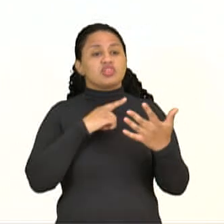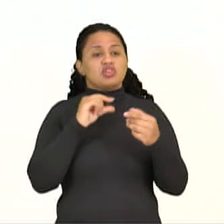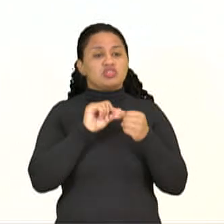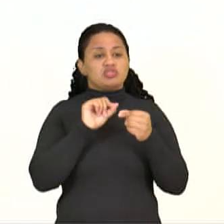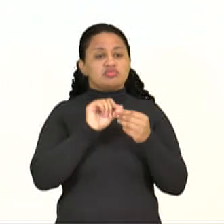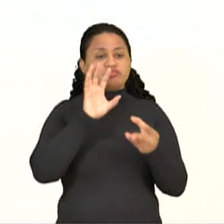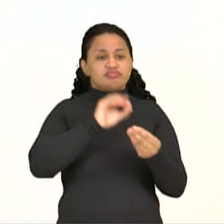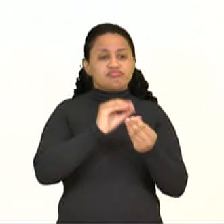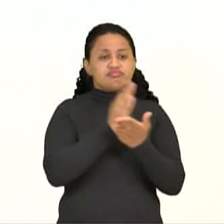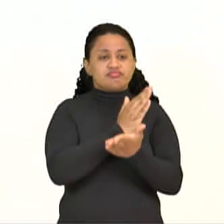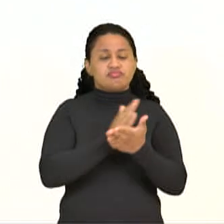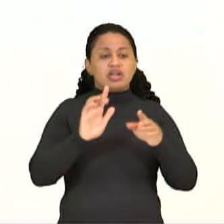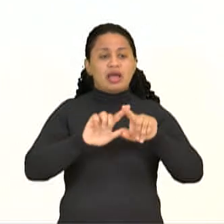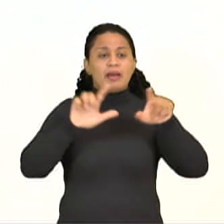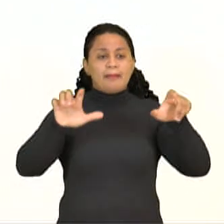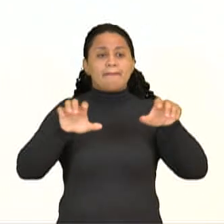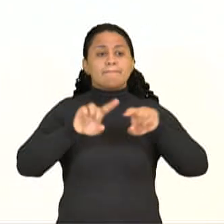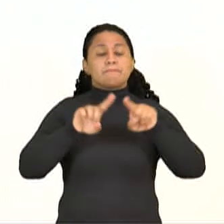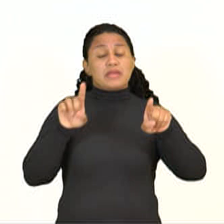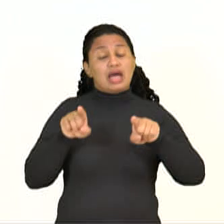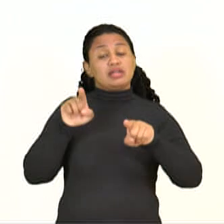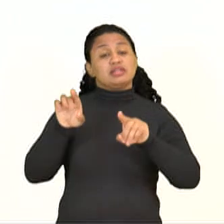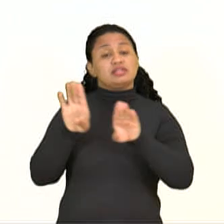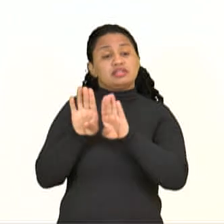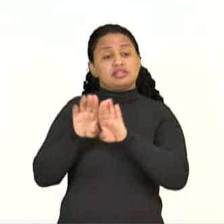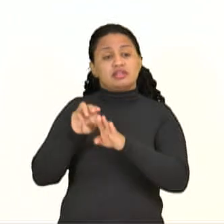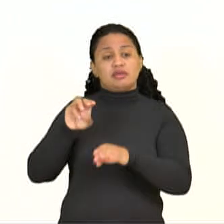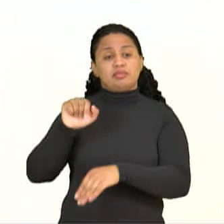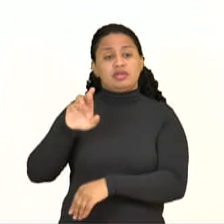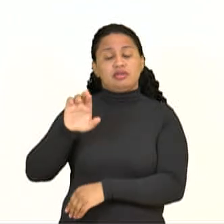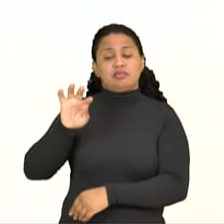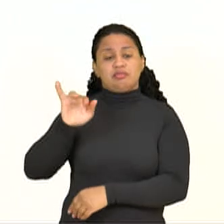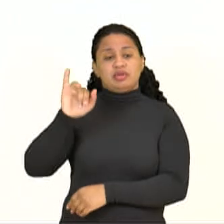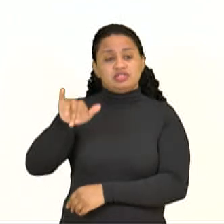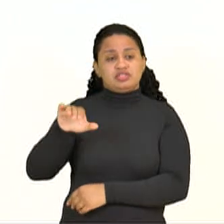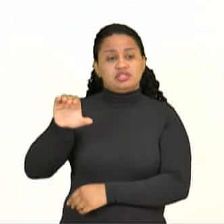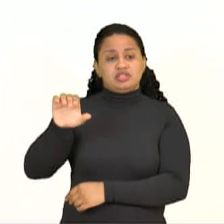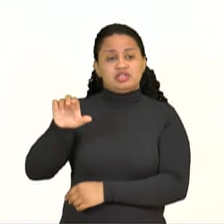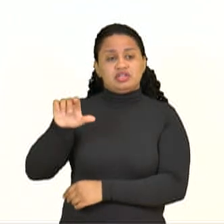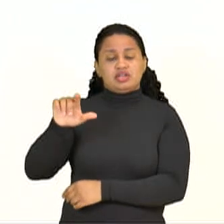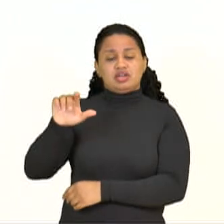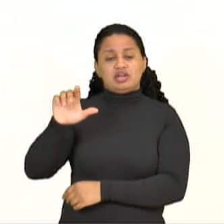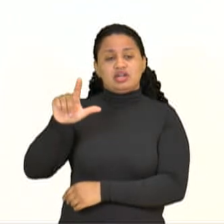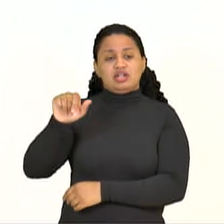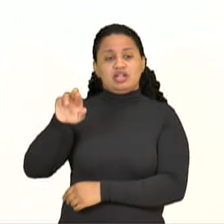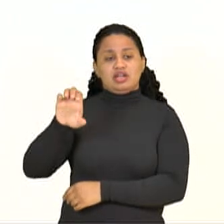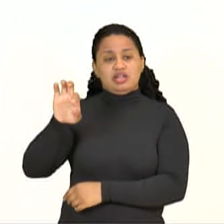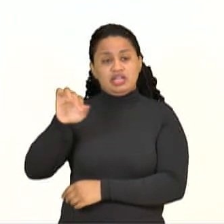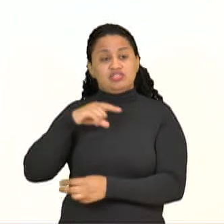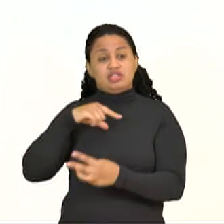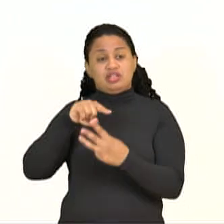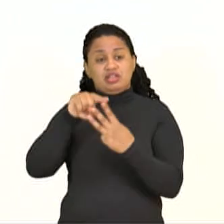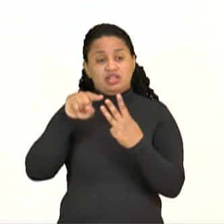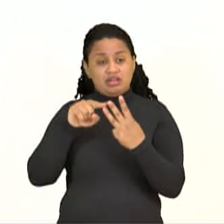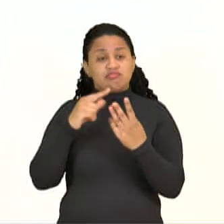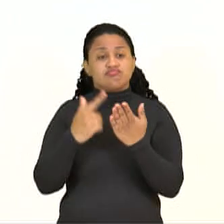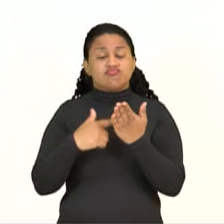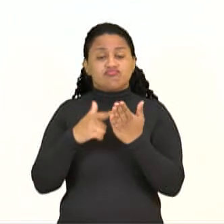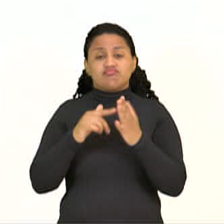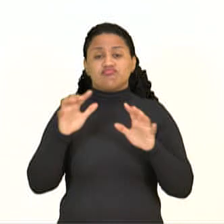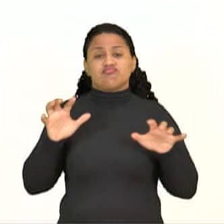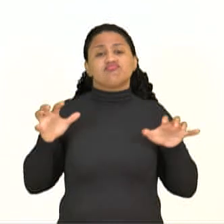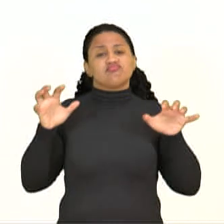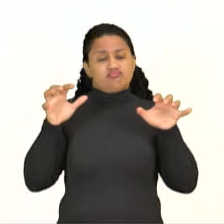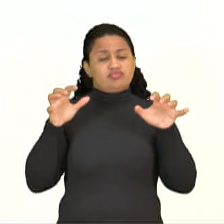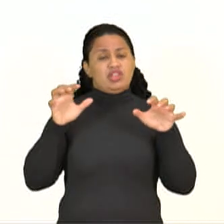faz parte da coleção da Martin Claret com 3 clássicos de terror: O Médico e o Monstro, Frankenstein e